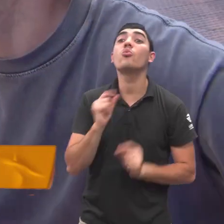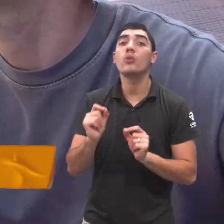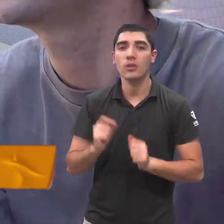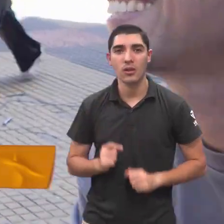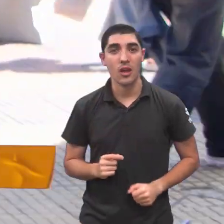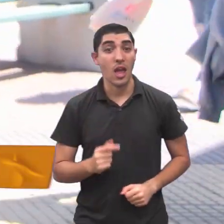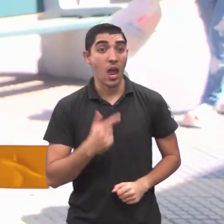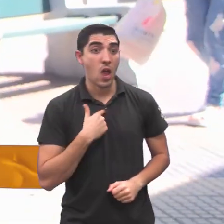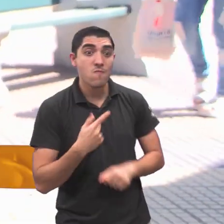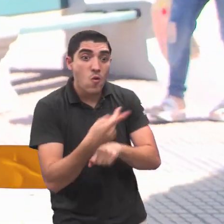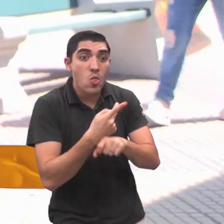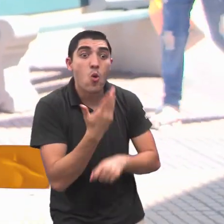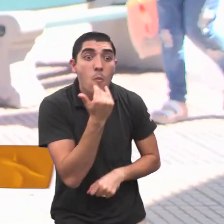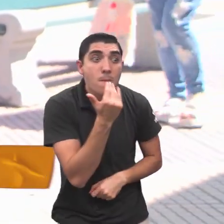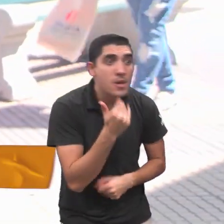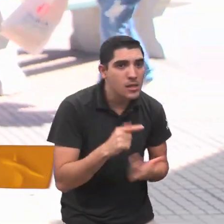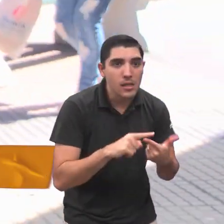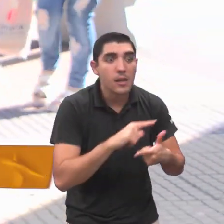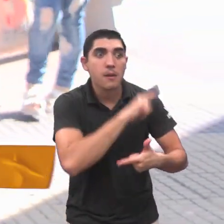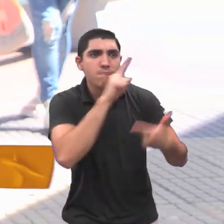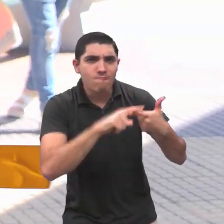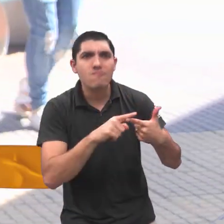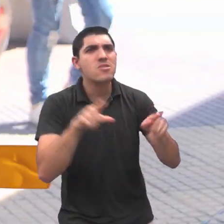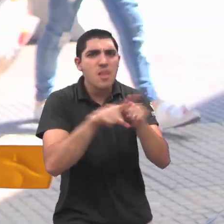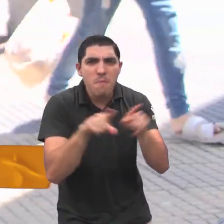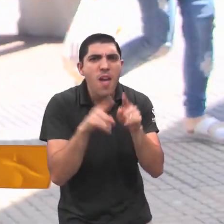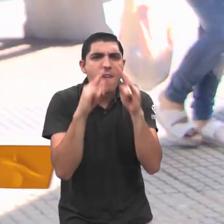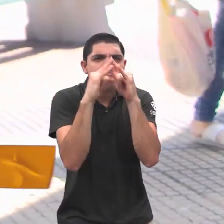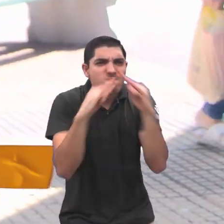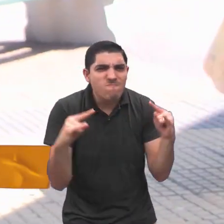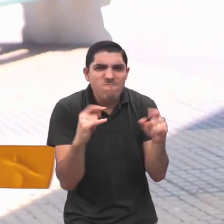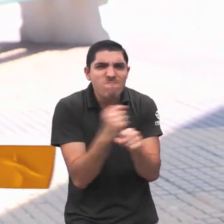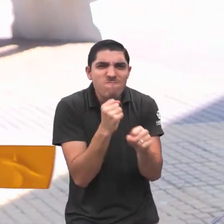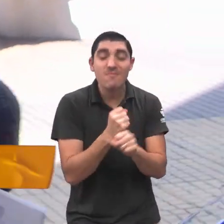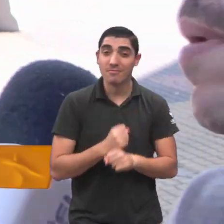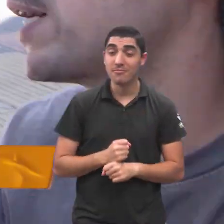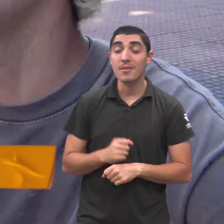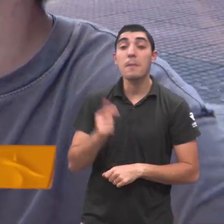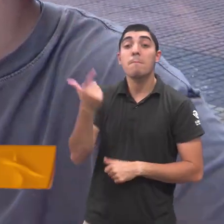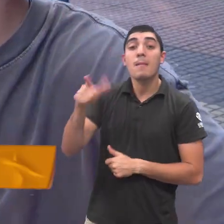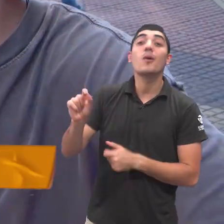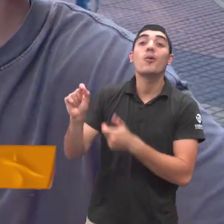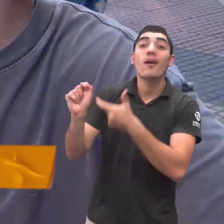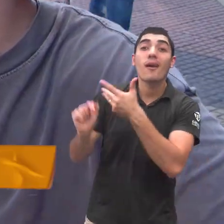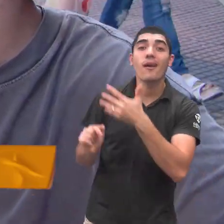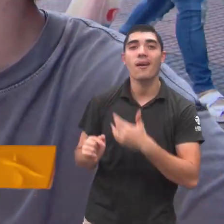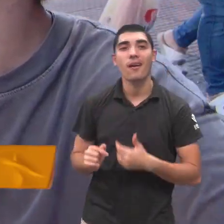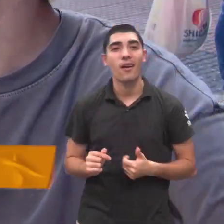fazer? Caçar o alimento, fazer uma barraca, E o que mais?